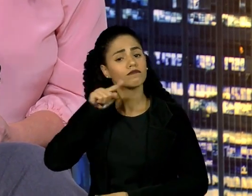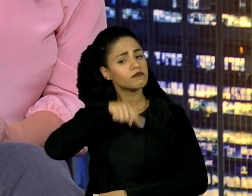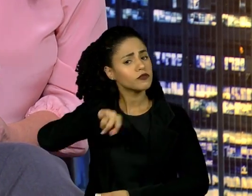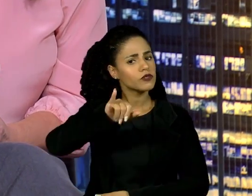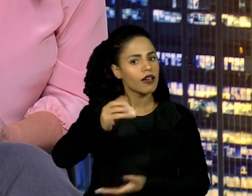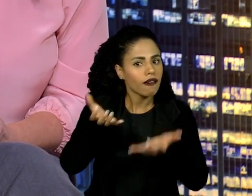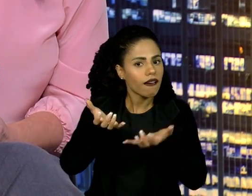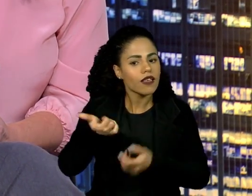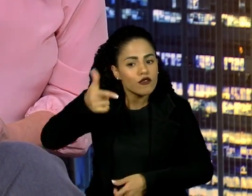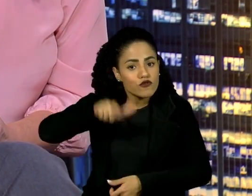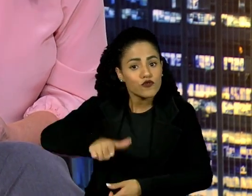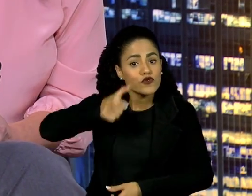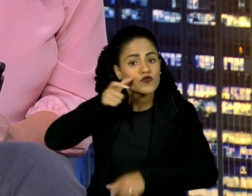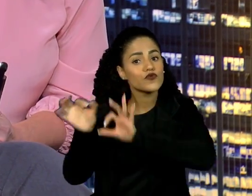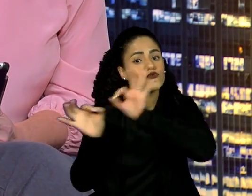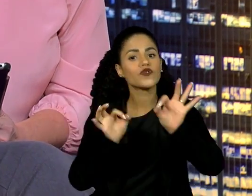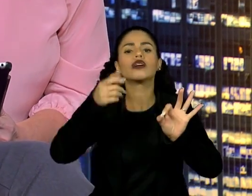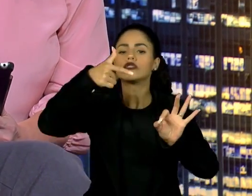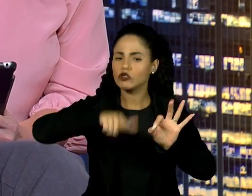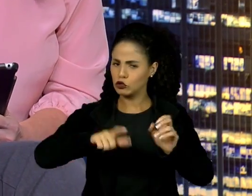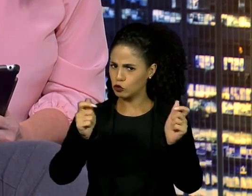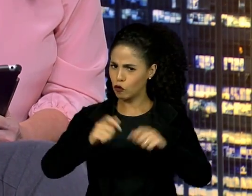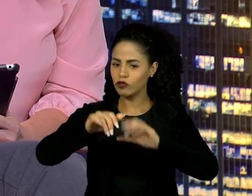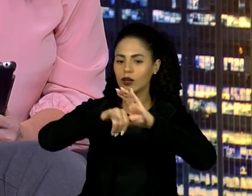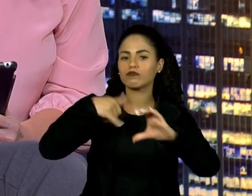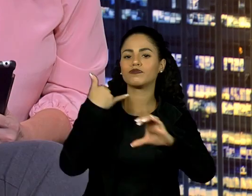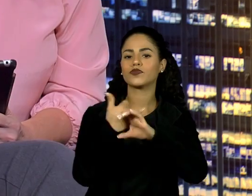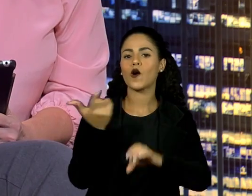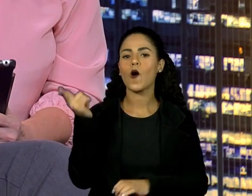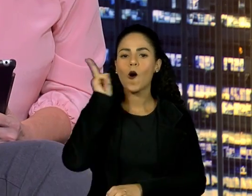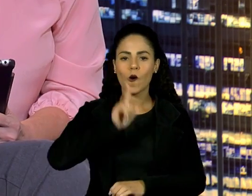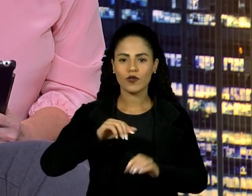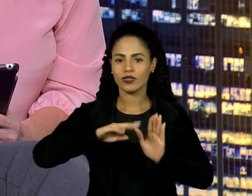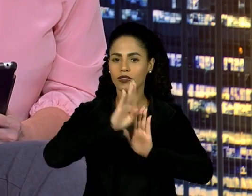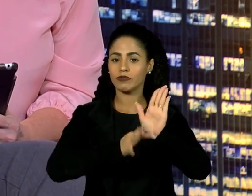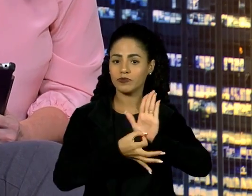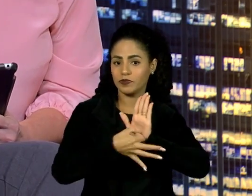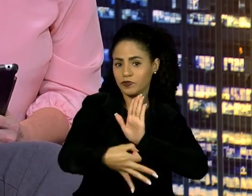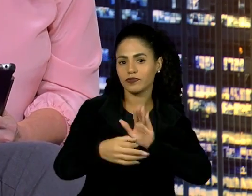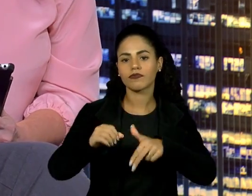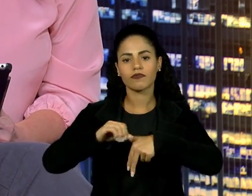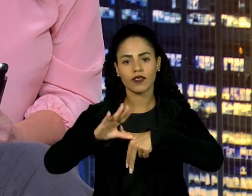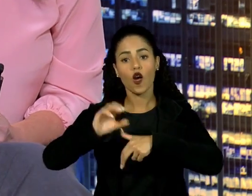quiser assistir esse programa, rever, é só acessar o YouTube, Jornalismo TV Cultura,